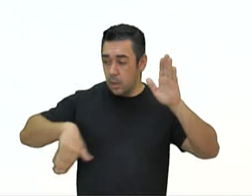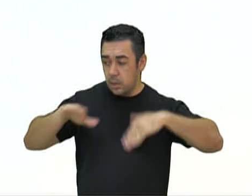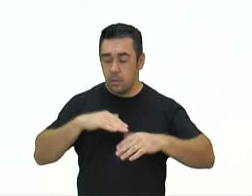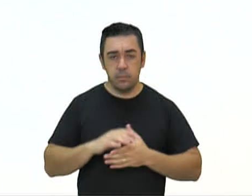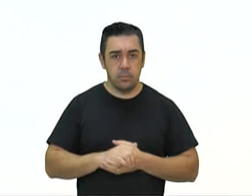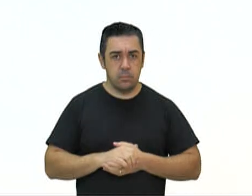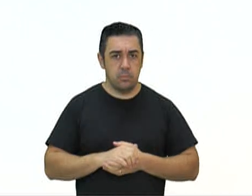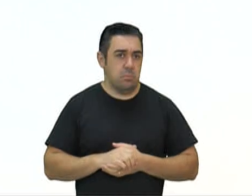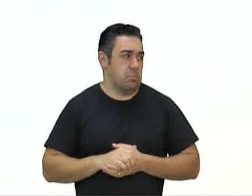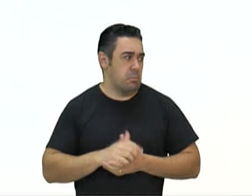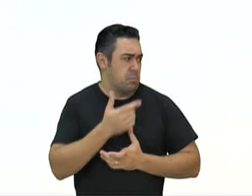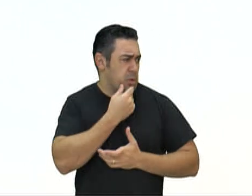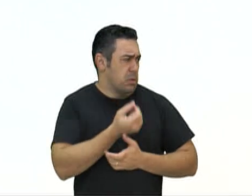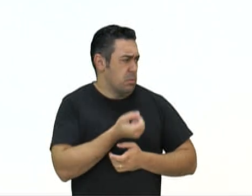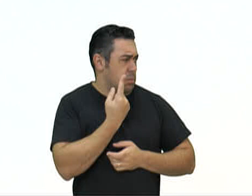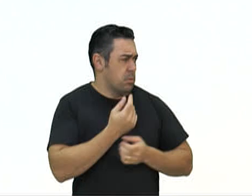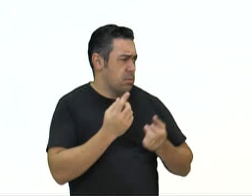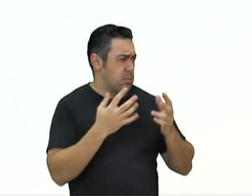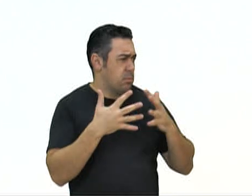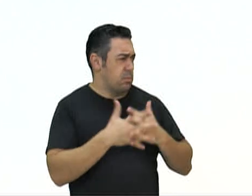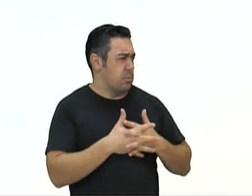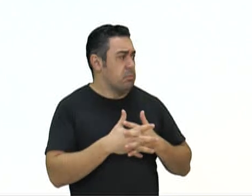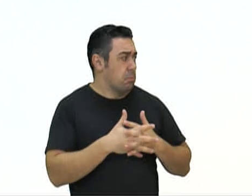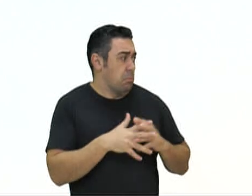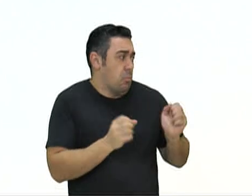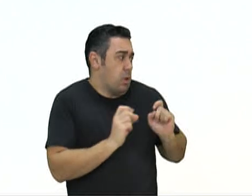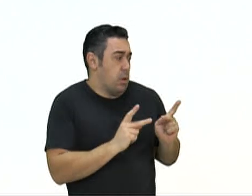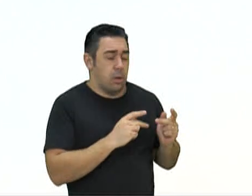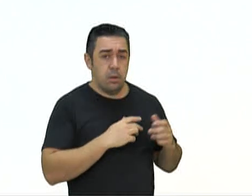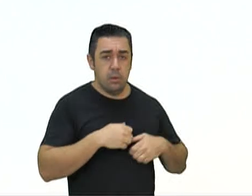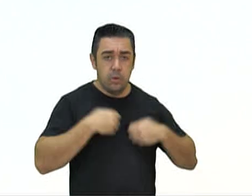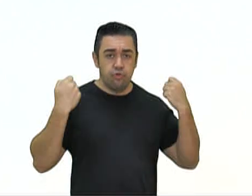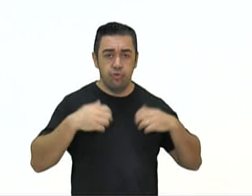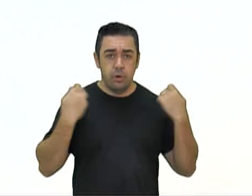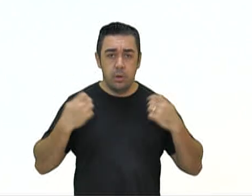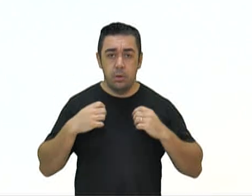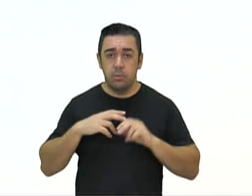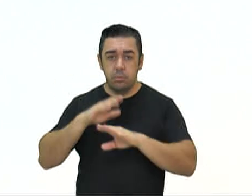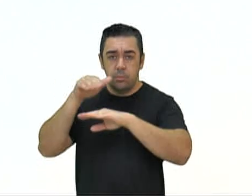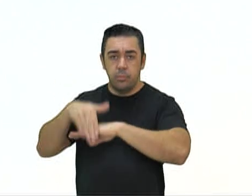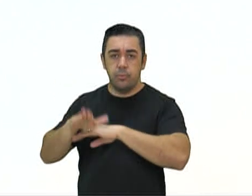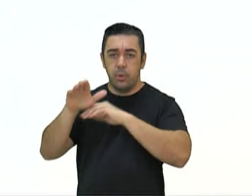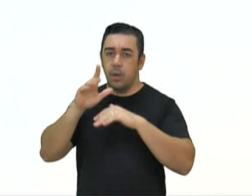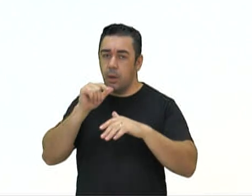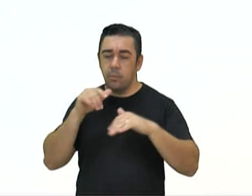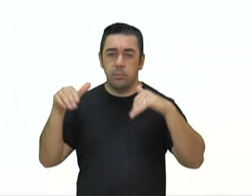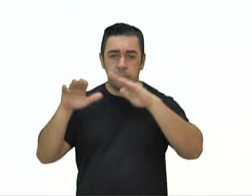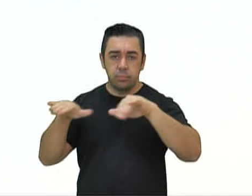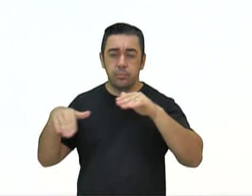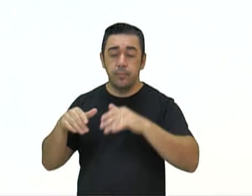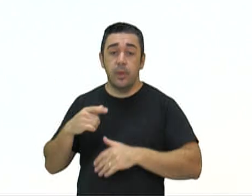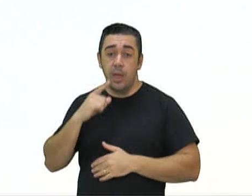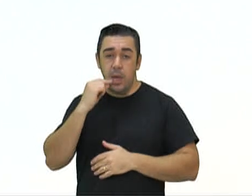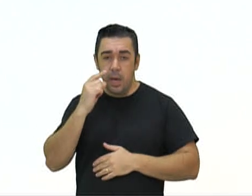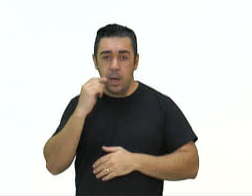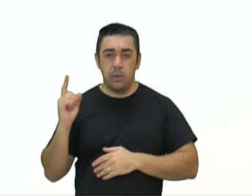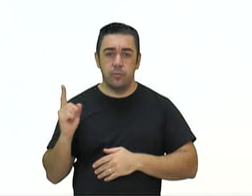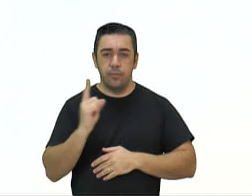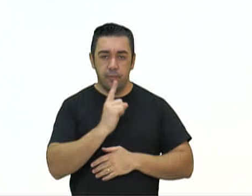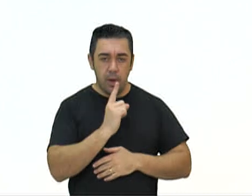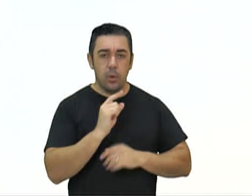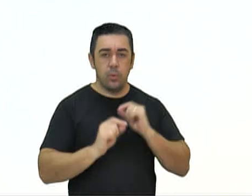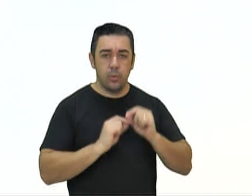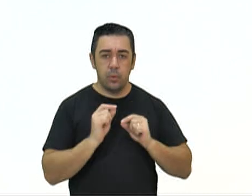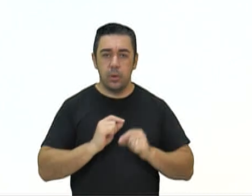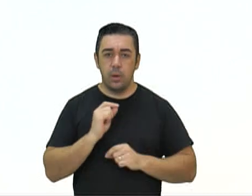O rapaz, meio confuso, faz o que o gato lhe diz. Então o gato das botas corre em direção à carruagem,